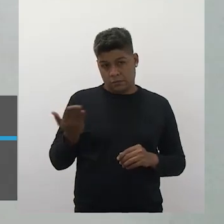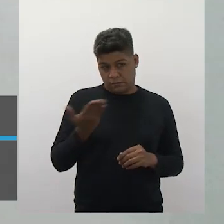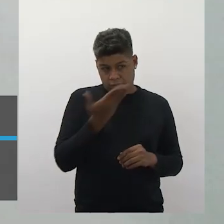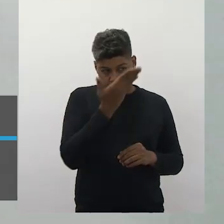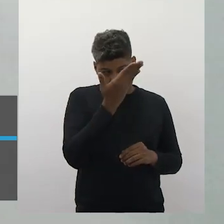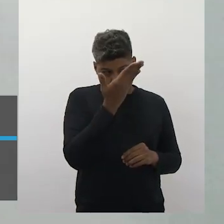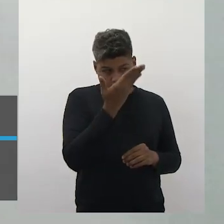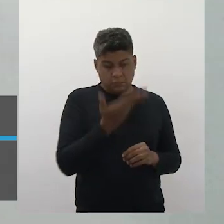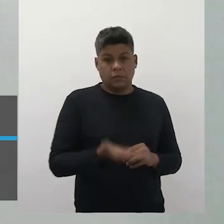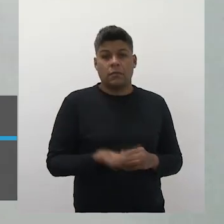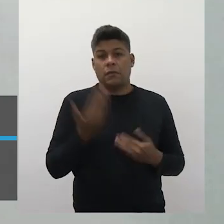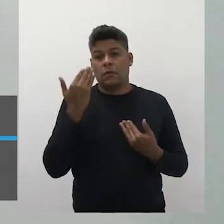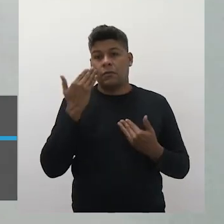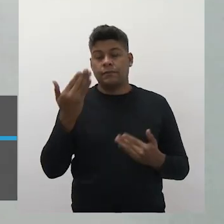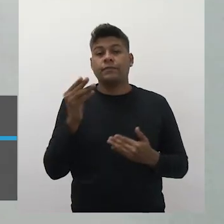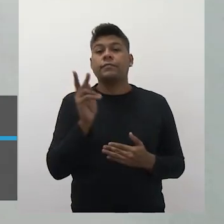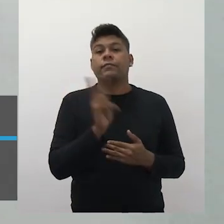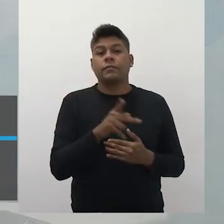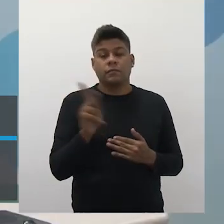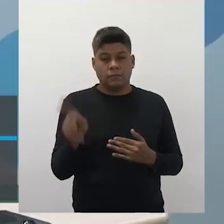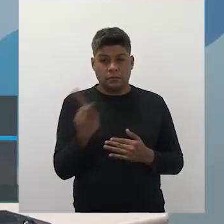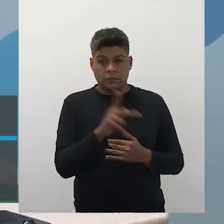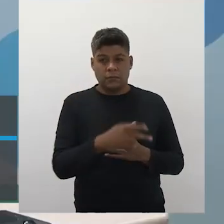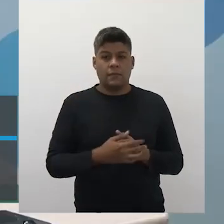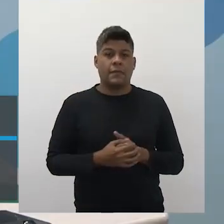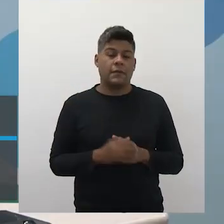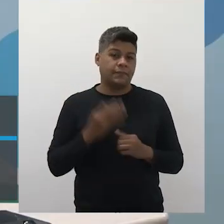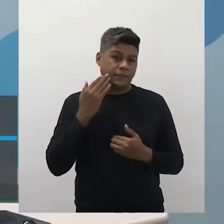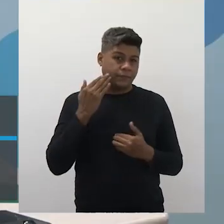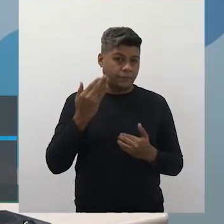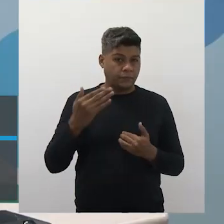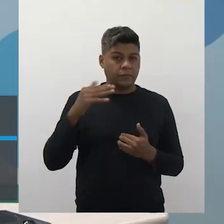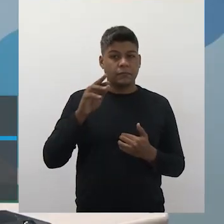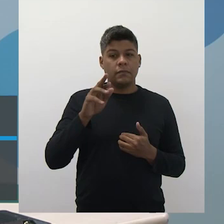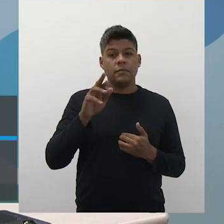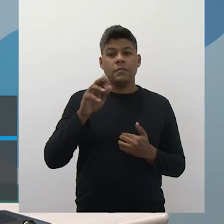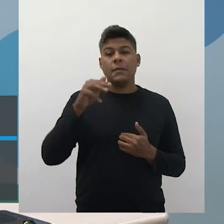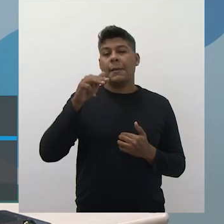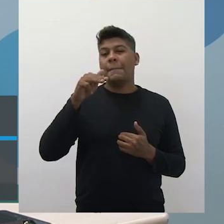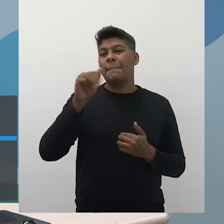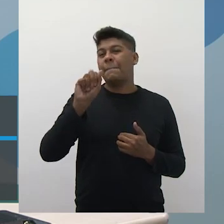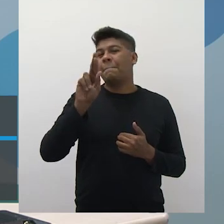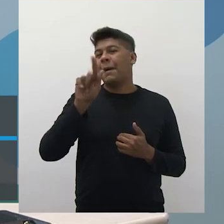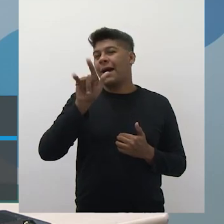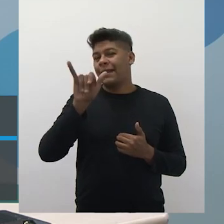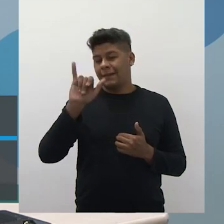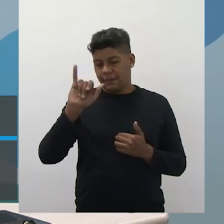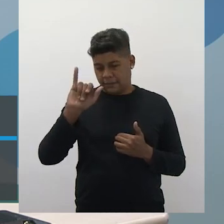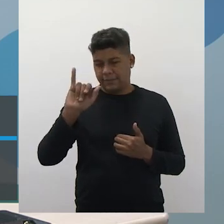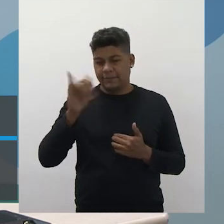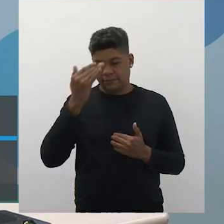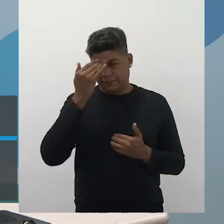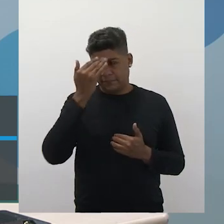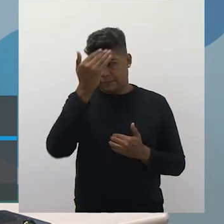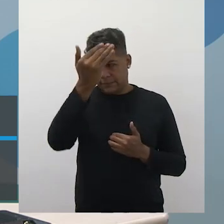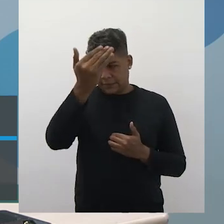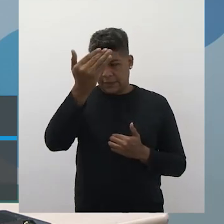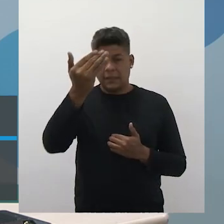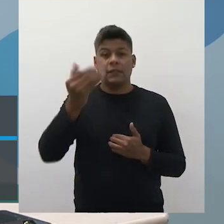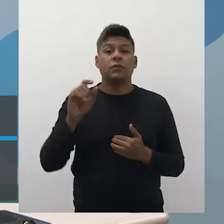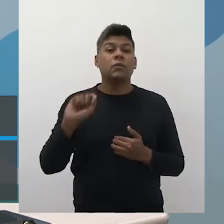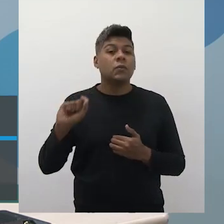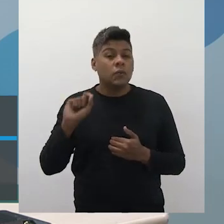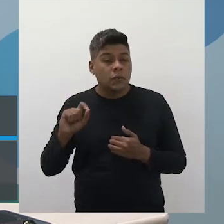para você. Obrigada, professores. Obrigado, Marli, também pelas suas considerações. Está buscando